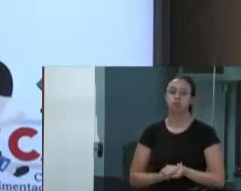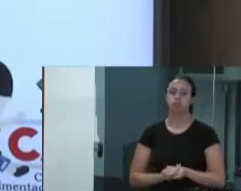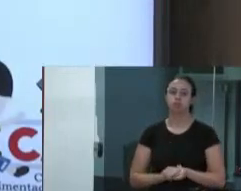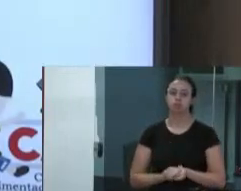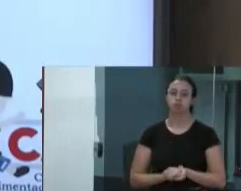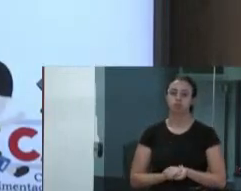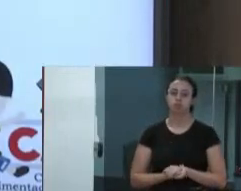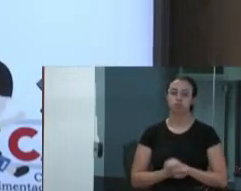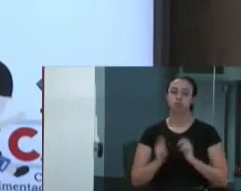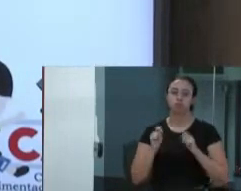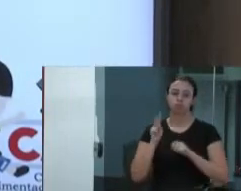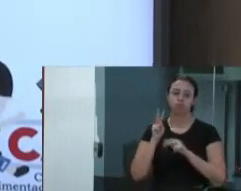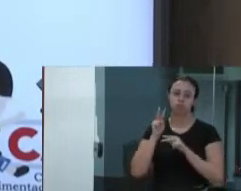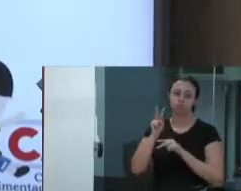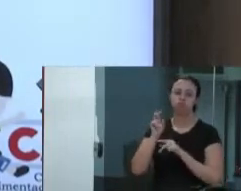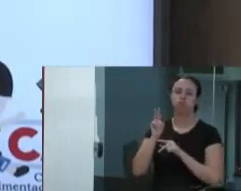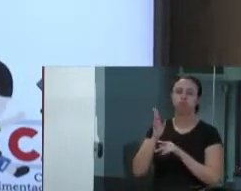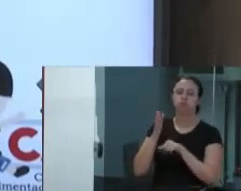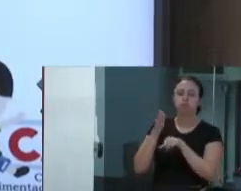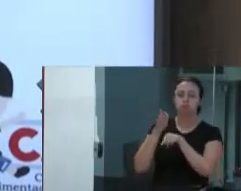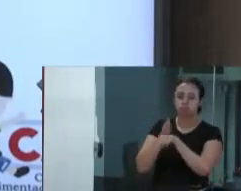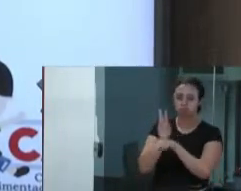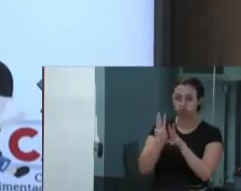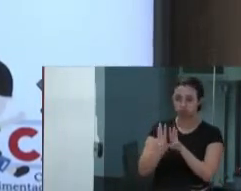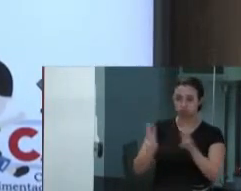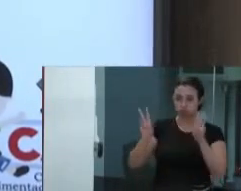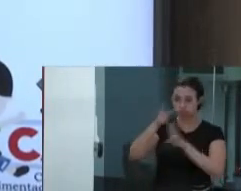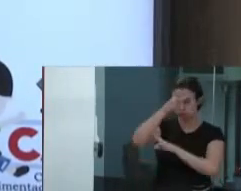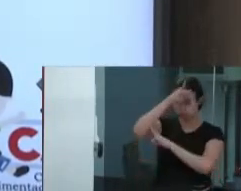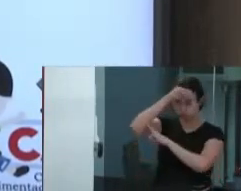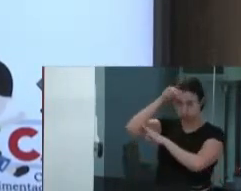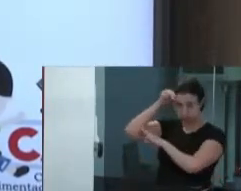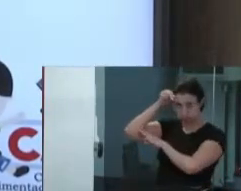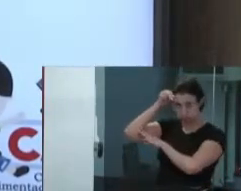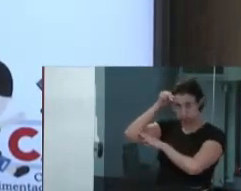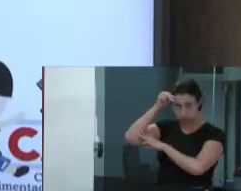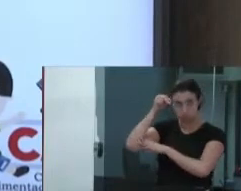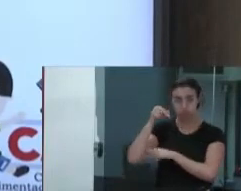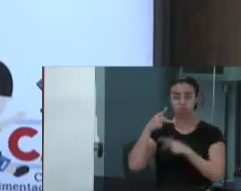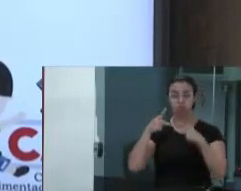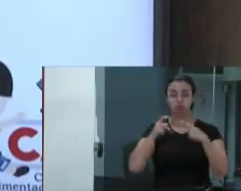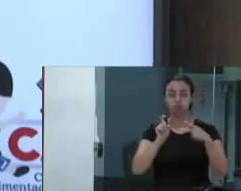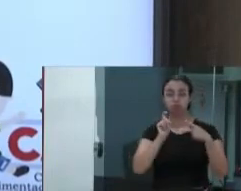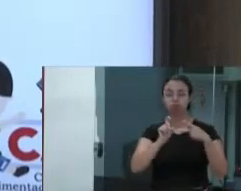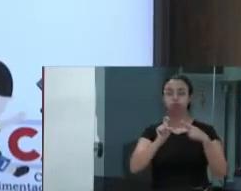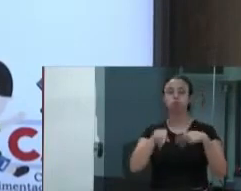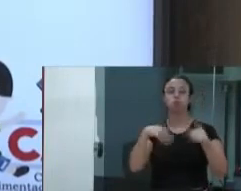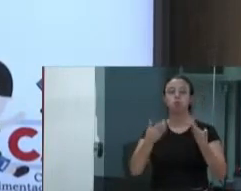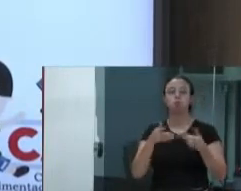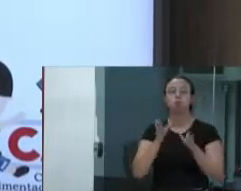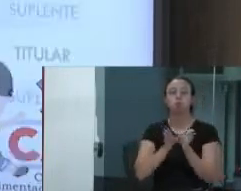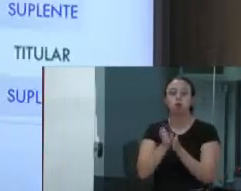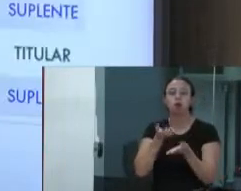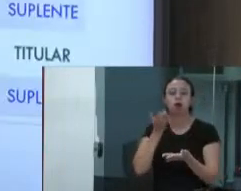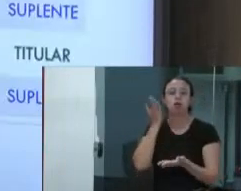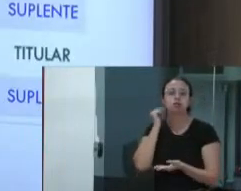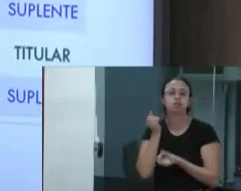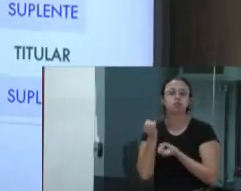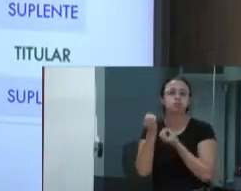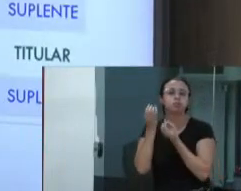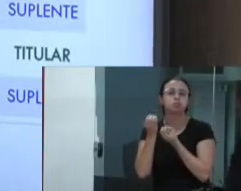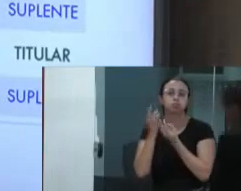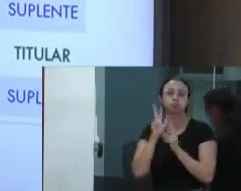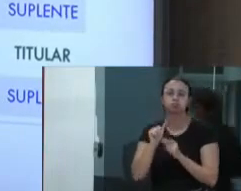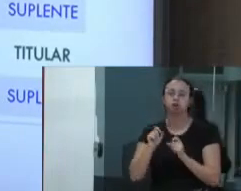Como os senhores podem ver, aí é só a gente acessar o site da prefeitura, linkar, né, em qual conselho deseja informações, e aí